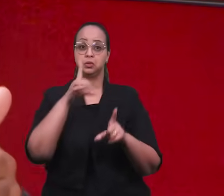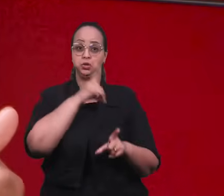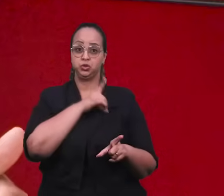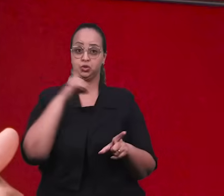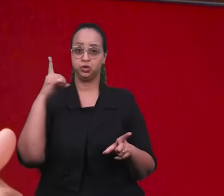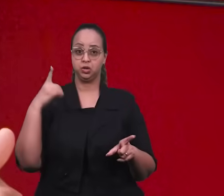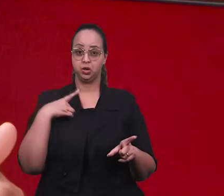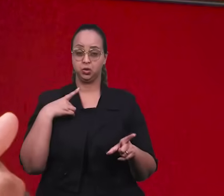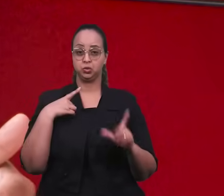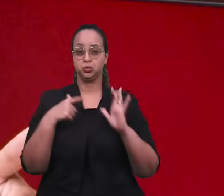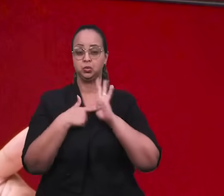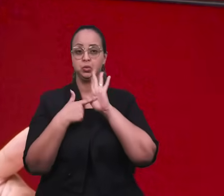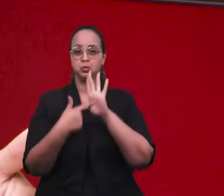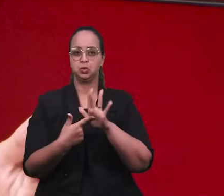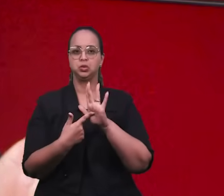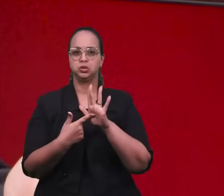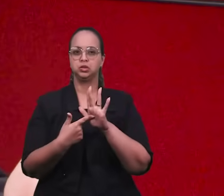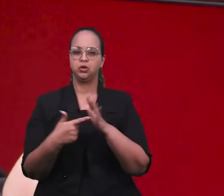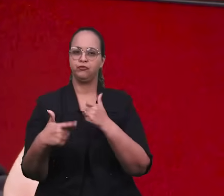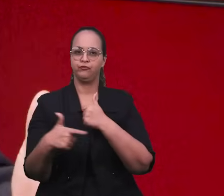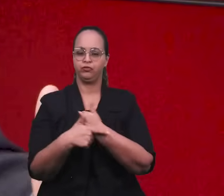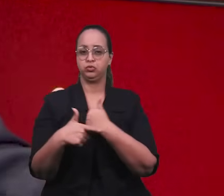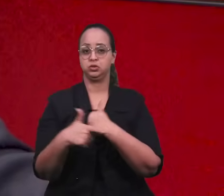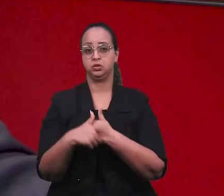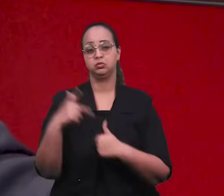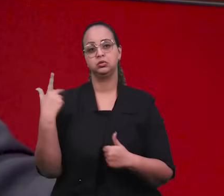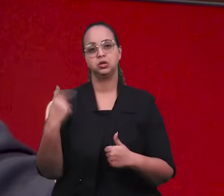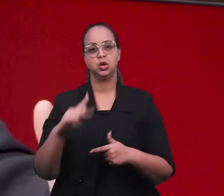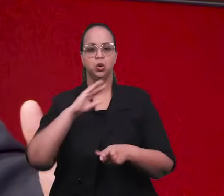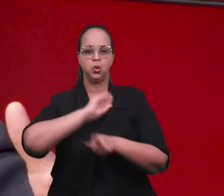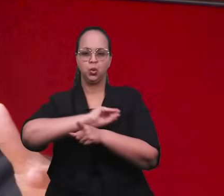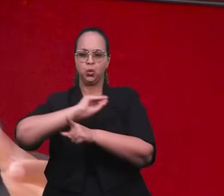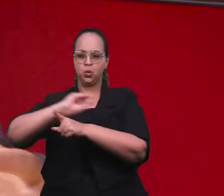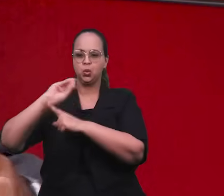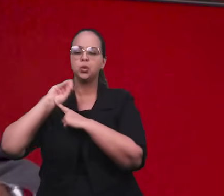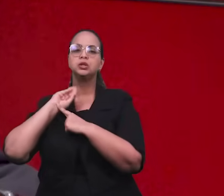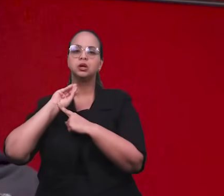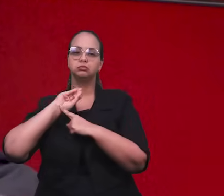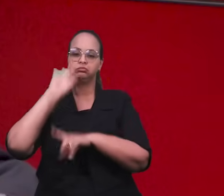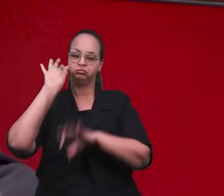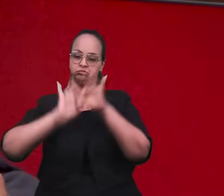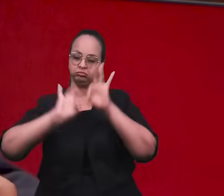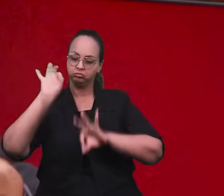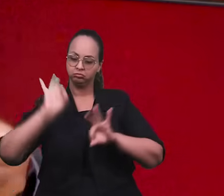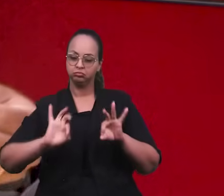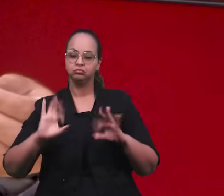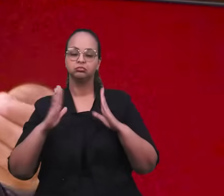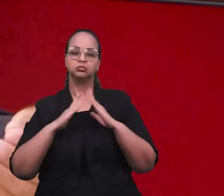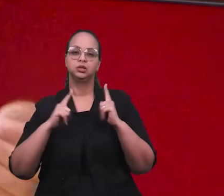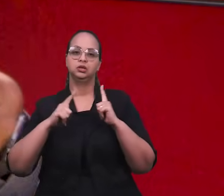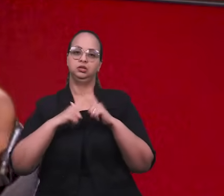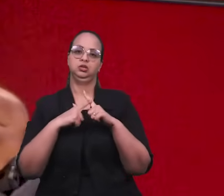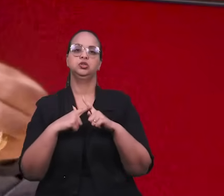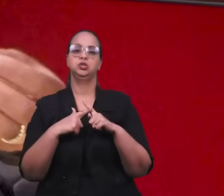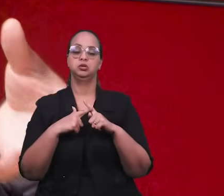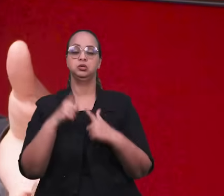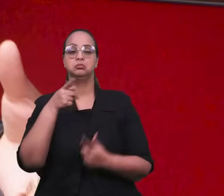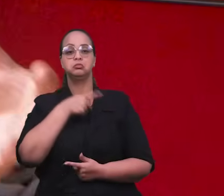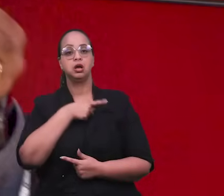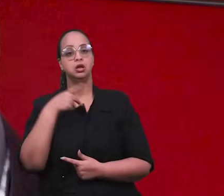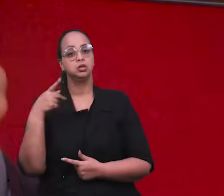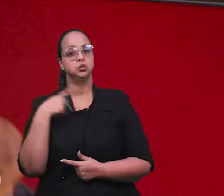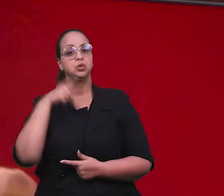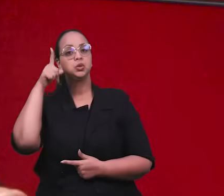essa pessoa que tem essa função de cuidar de toda essa ordem, né? Para que o ministério possa, para que o